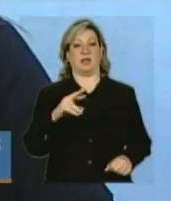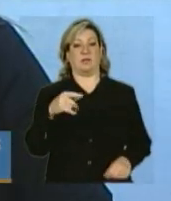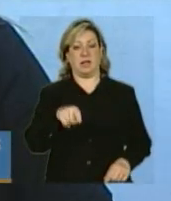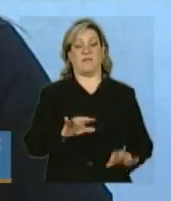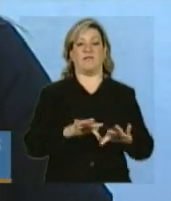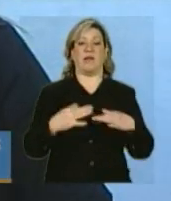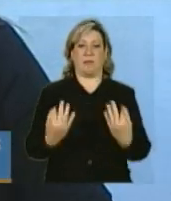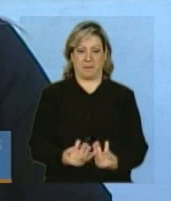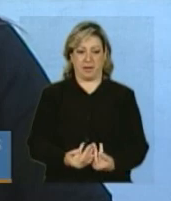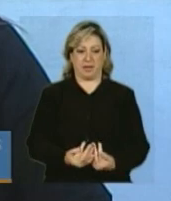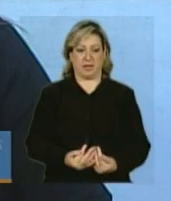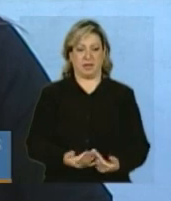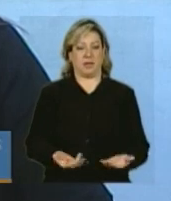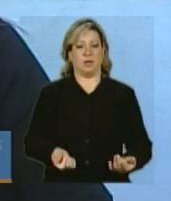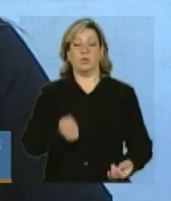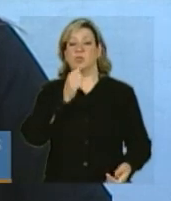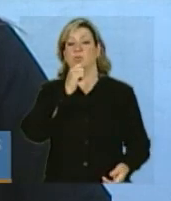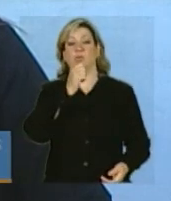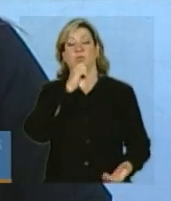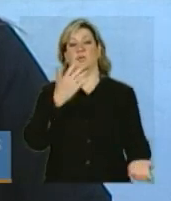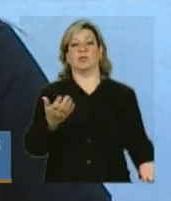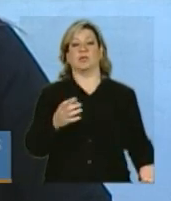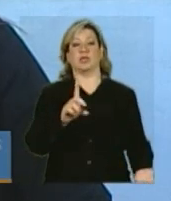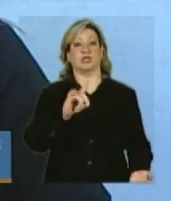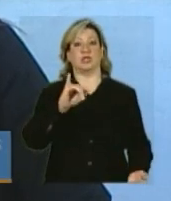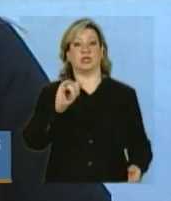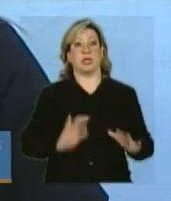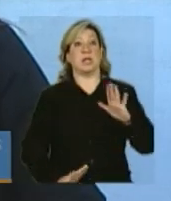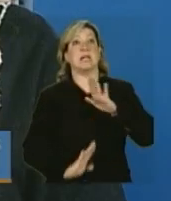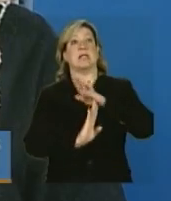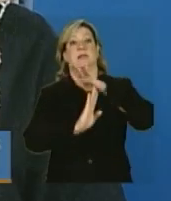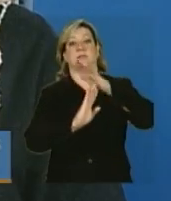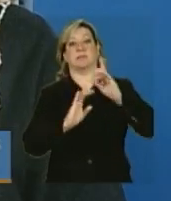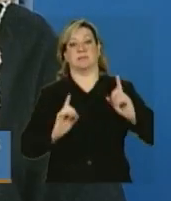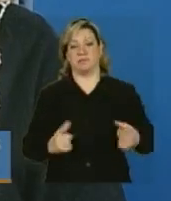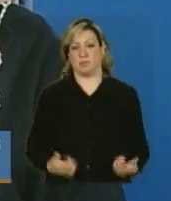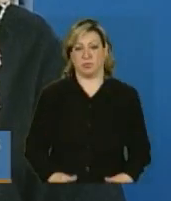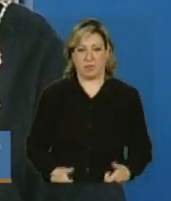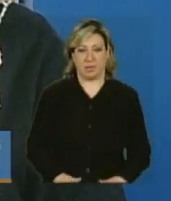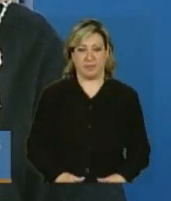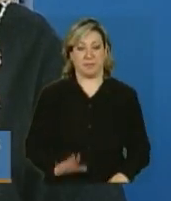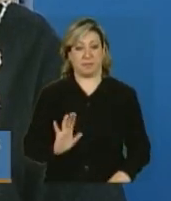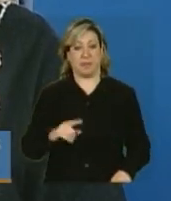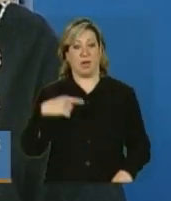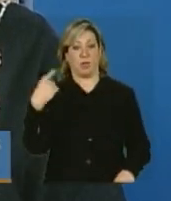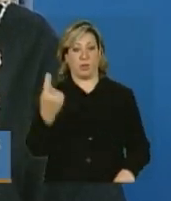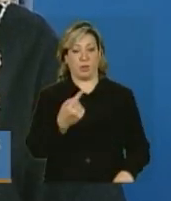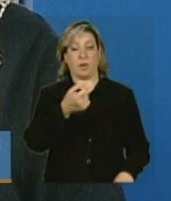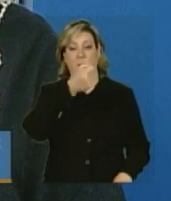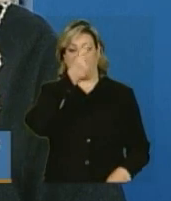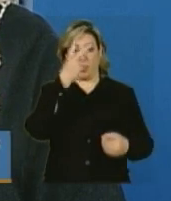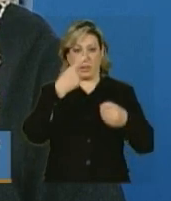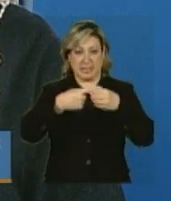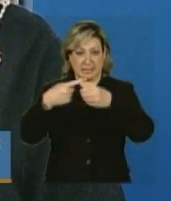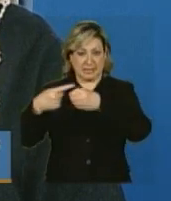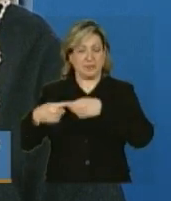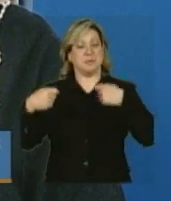Tá? Não há uma data limite. O município deve estar sempre